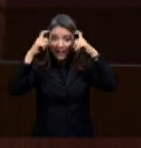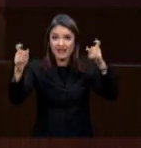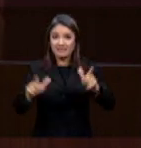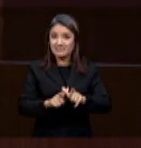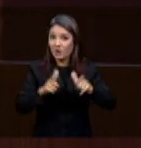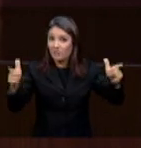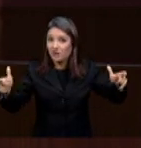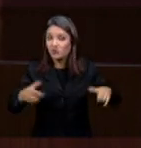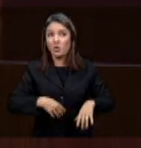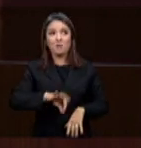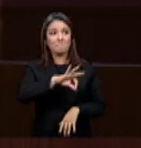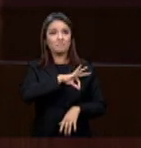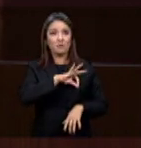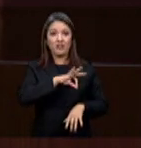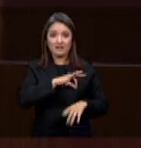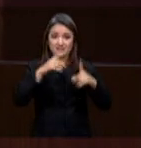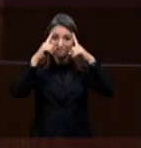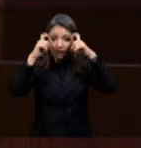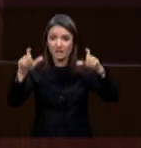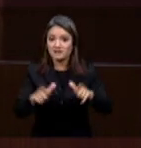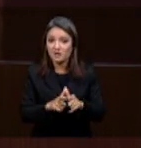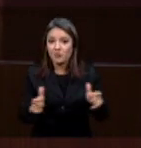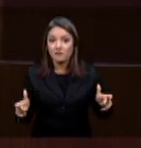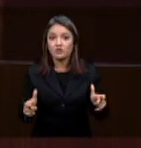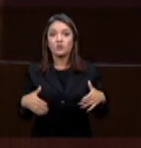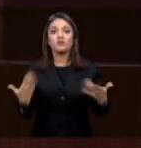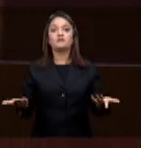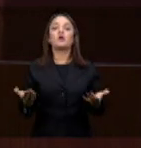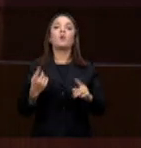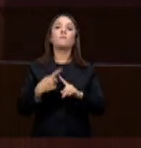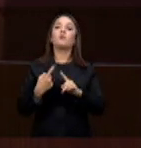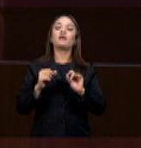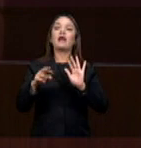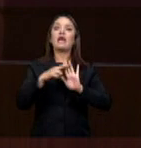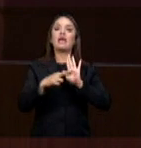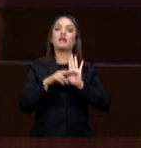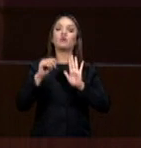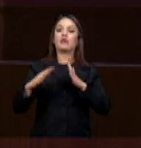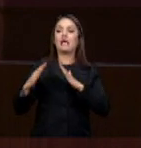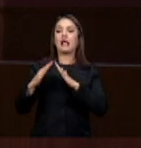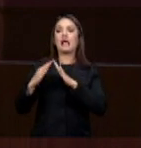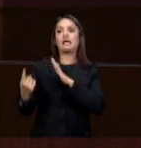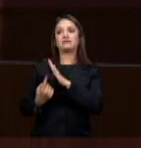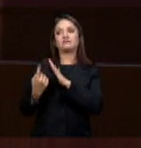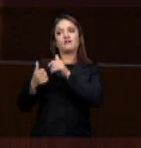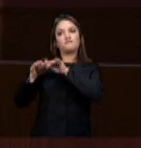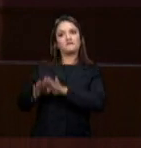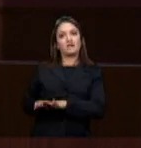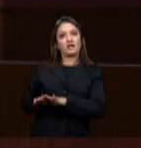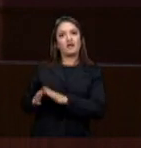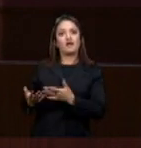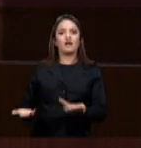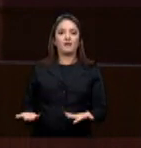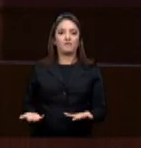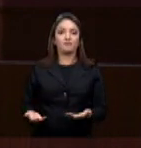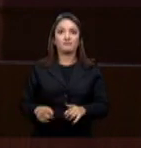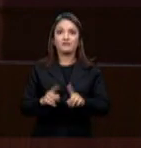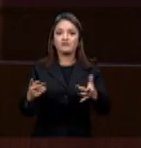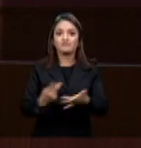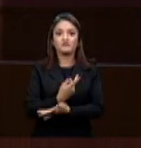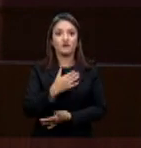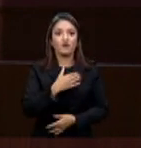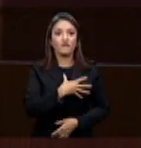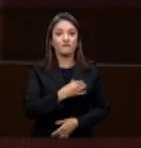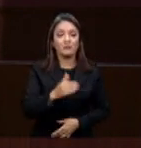violência policial é quando a recomendação era ficar em casa era permanecer nas comunidades tendo filhos mortos